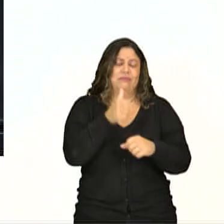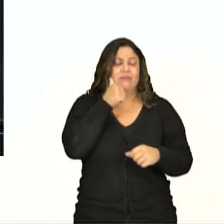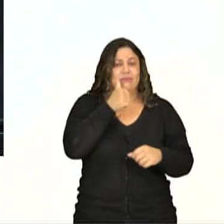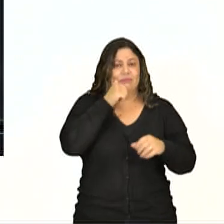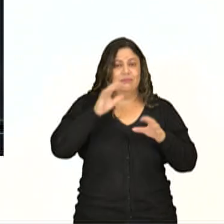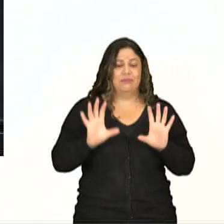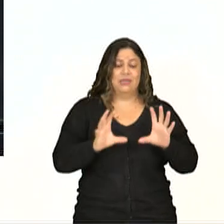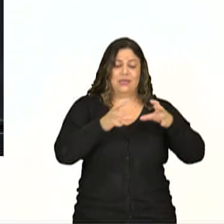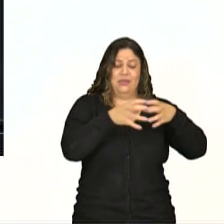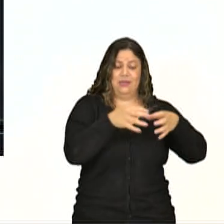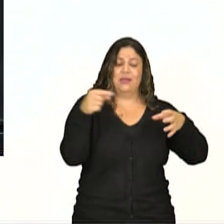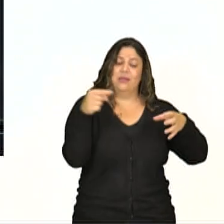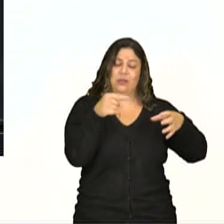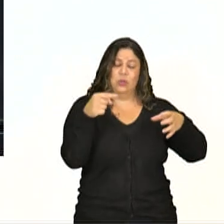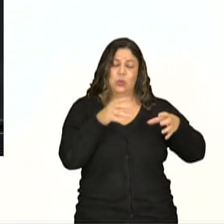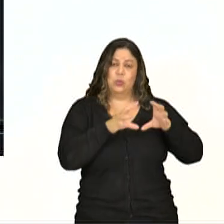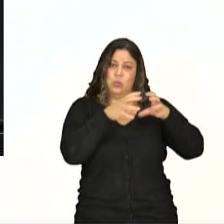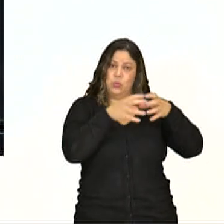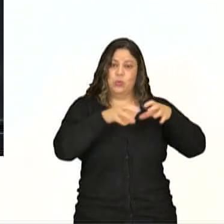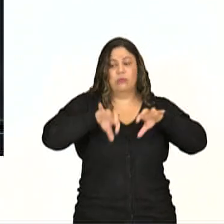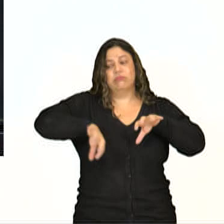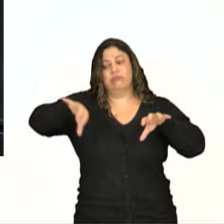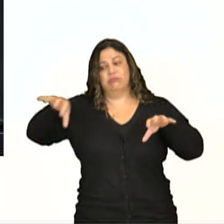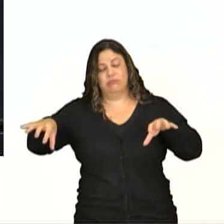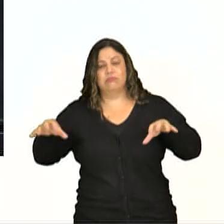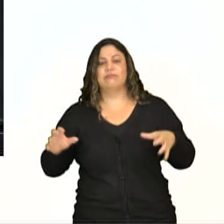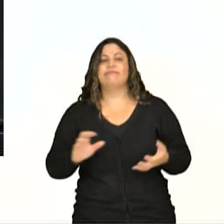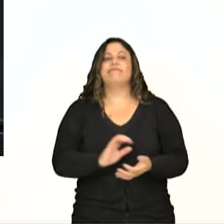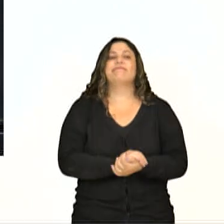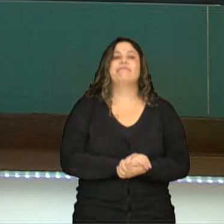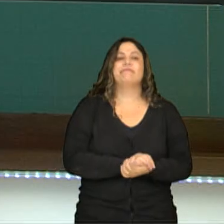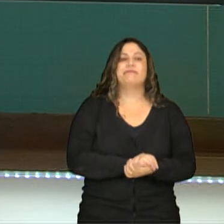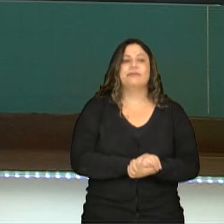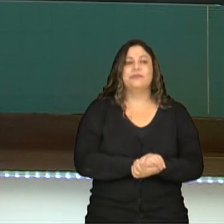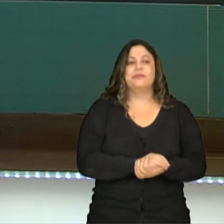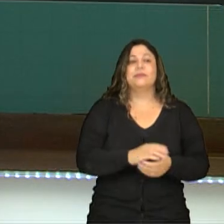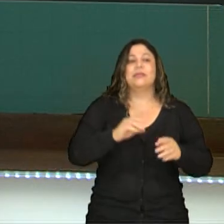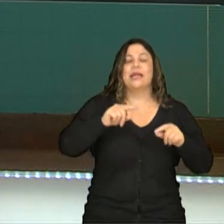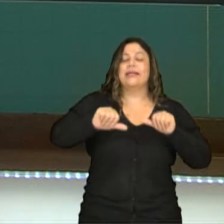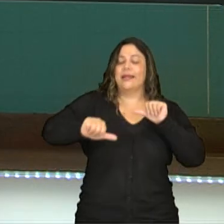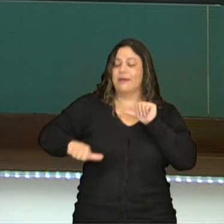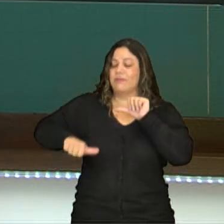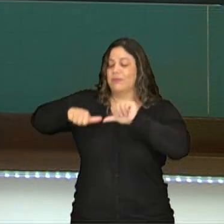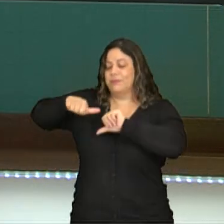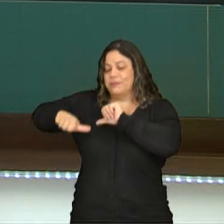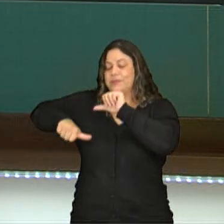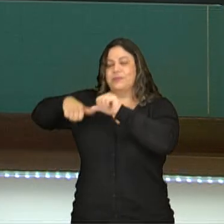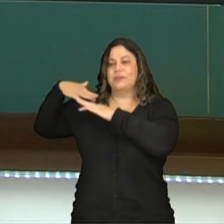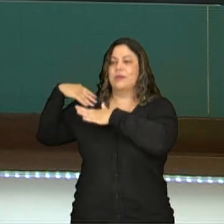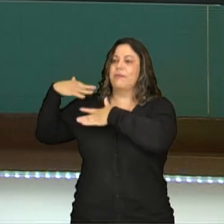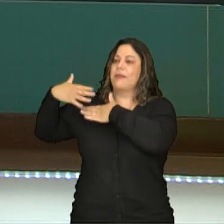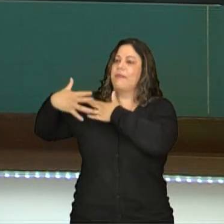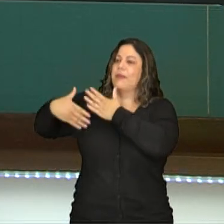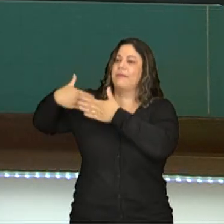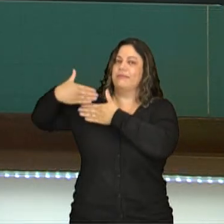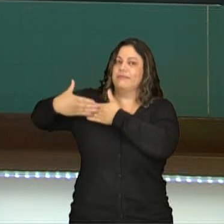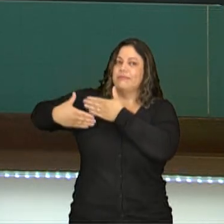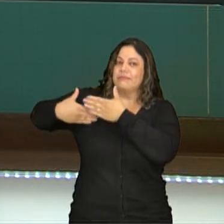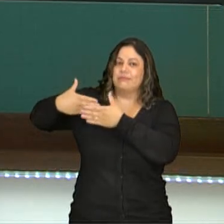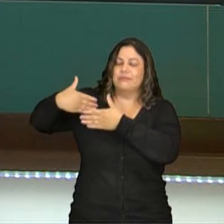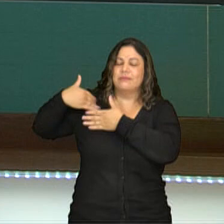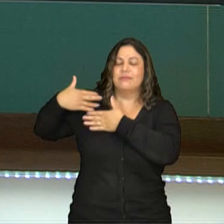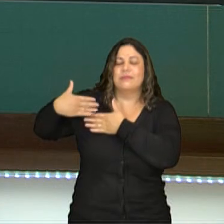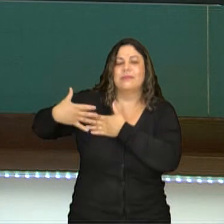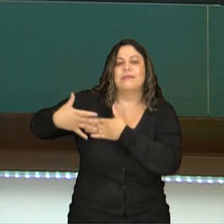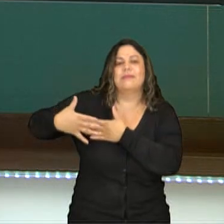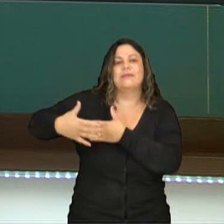lá ginástica separada dos meninos. E aí a gente veio transformando isso. Olha que legal. E hoje a